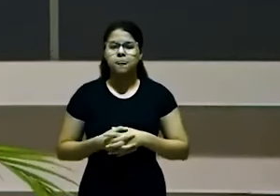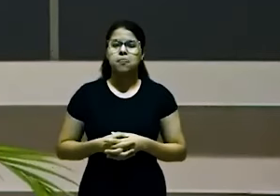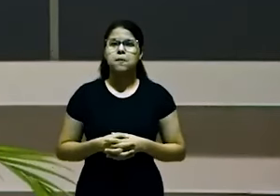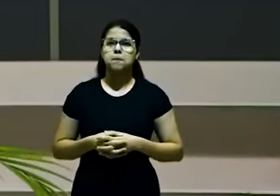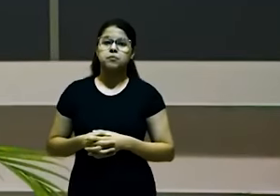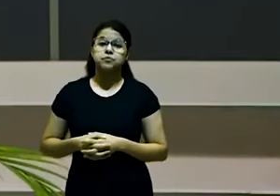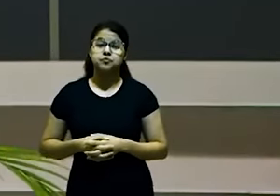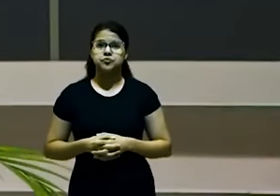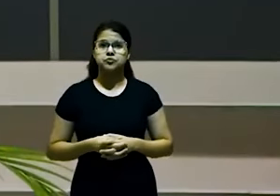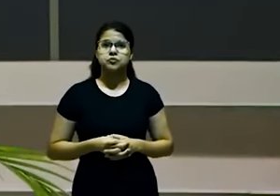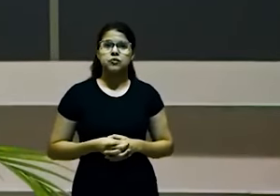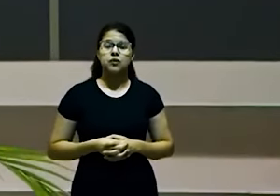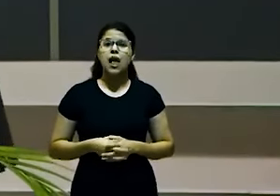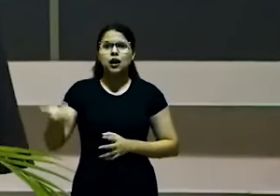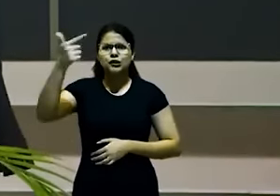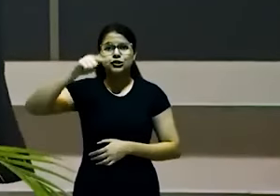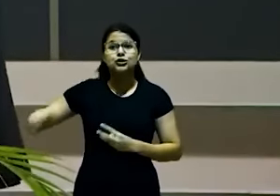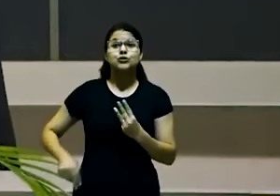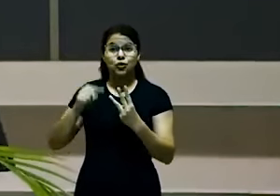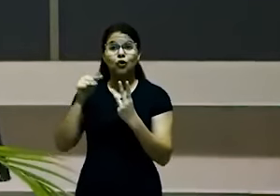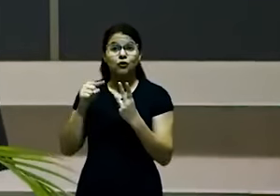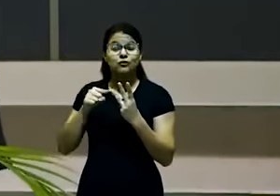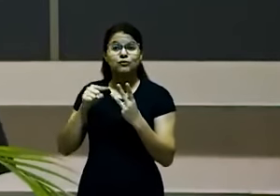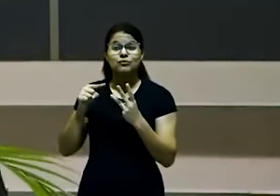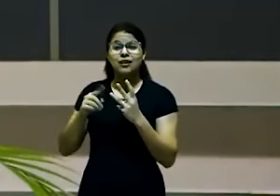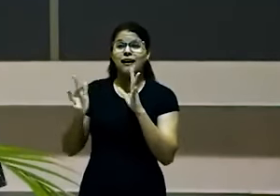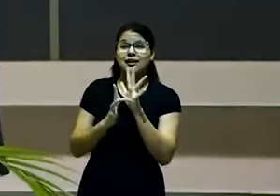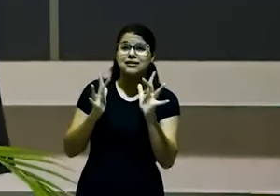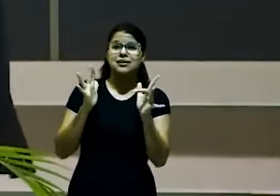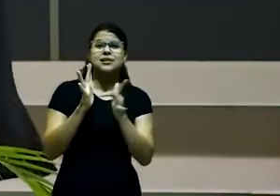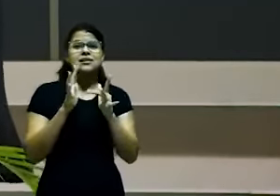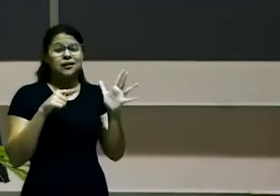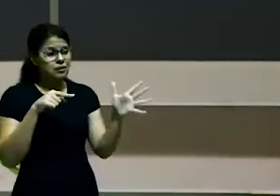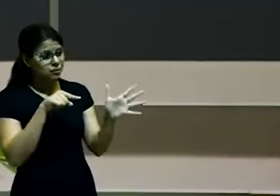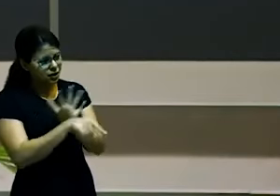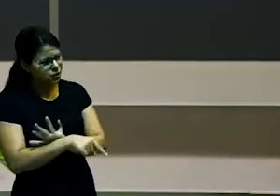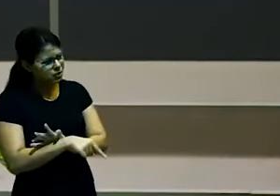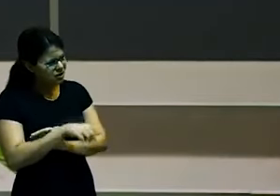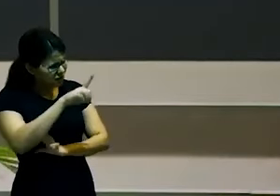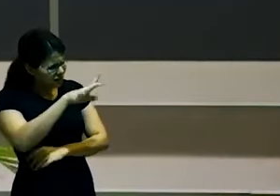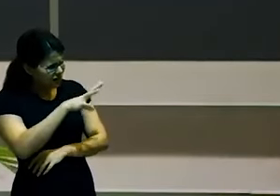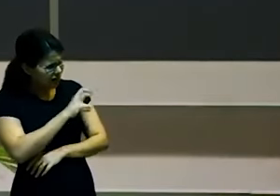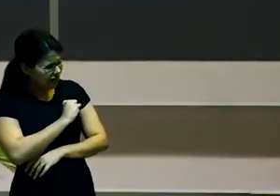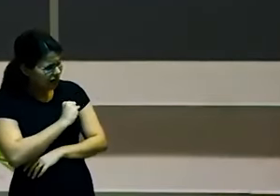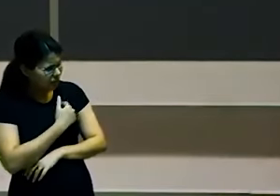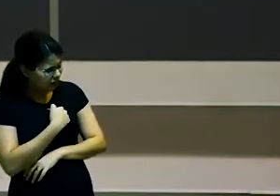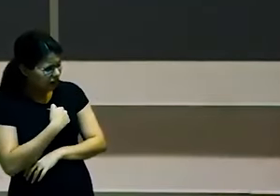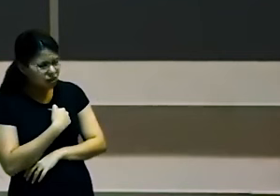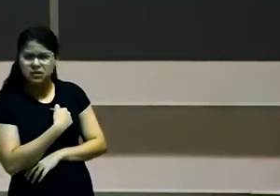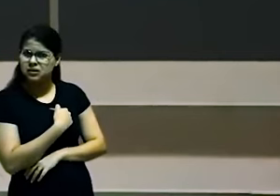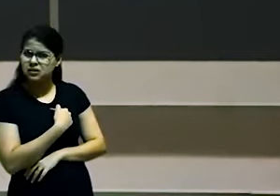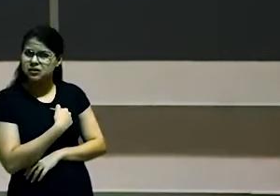Ti pela terceira vez Jesus Pergunta a Pedro Pedro tu me amas a Bíblia diz que